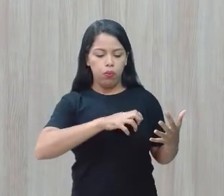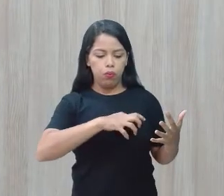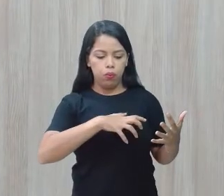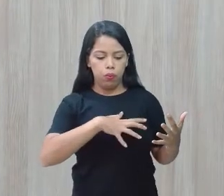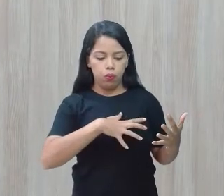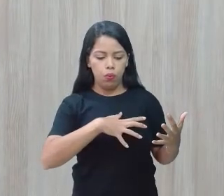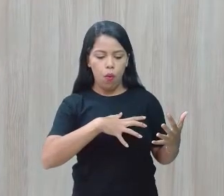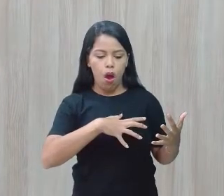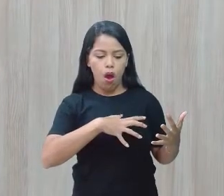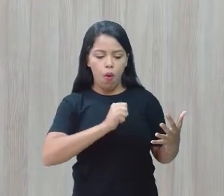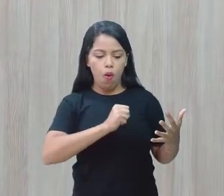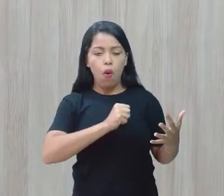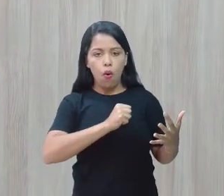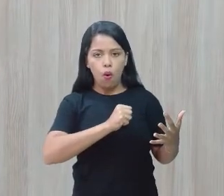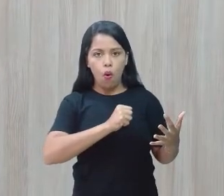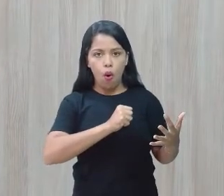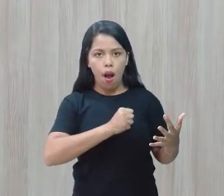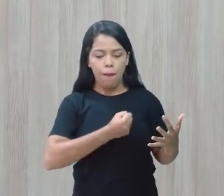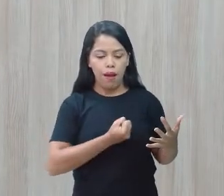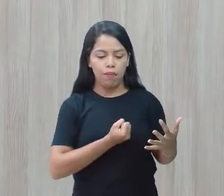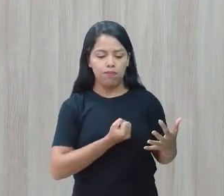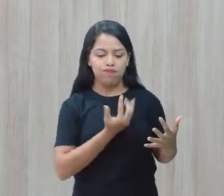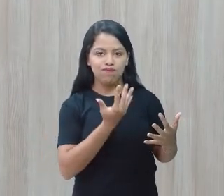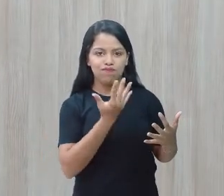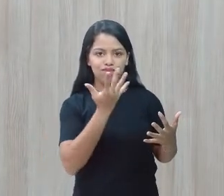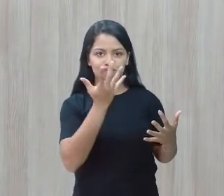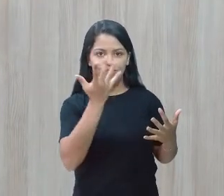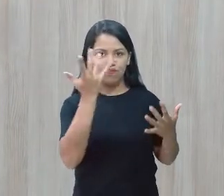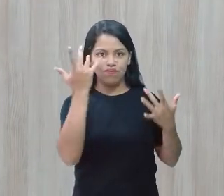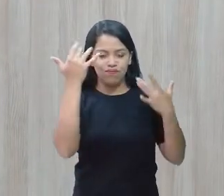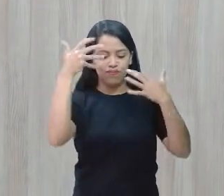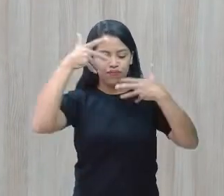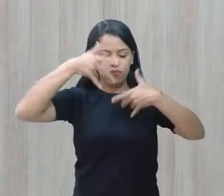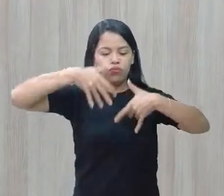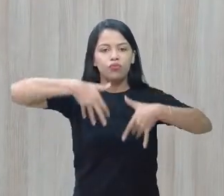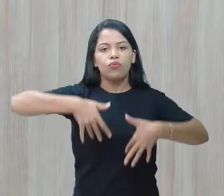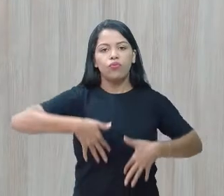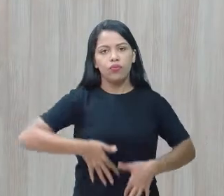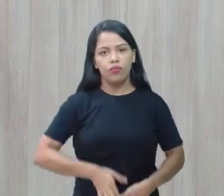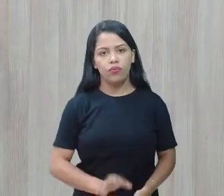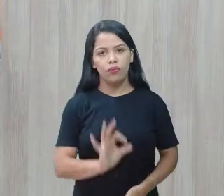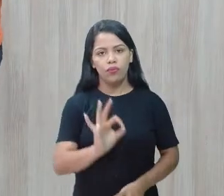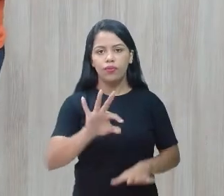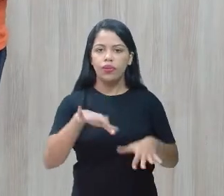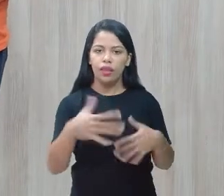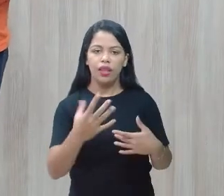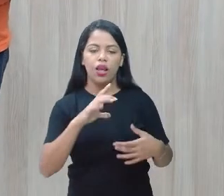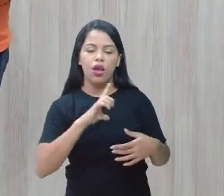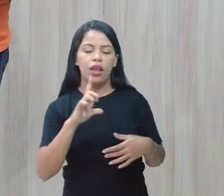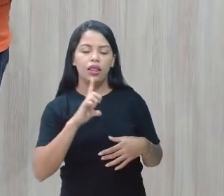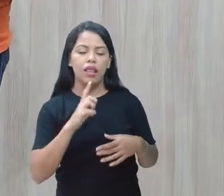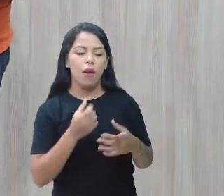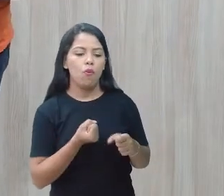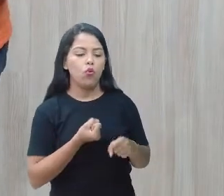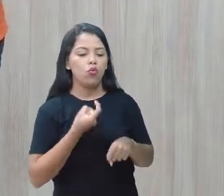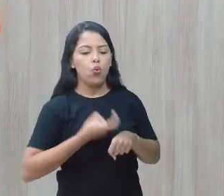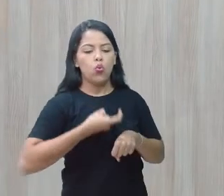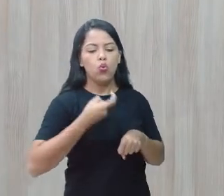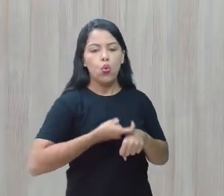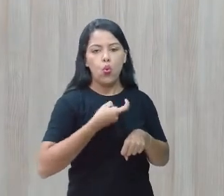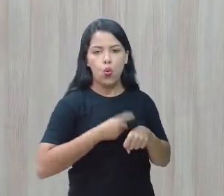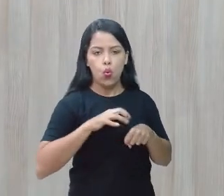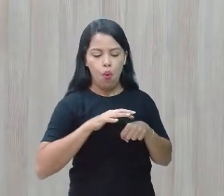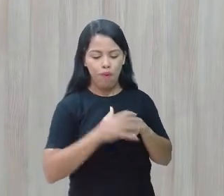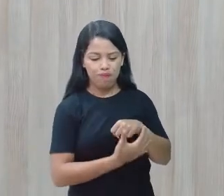uma desvantagem, é por isso que tem que ter todo esse movimento, e o tecido é um tecido muscular rígido, que é o tecido muscular